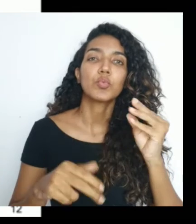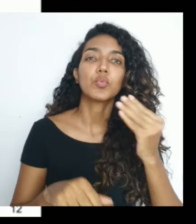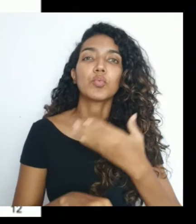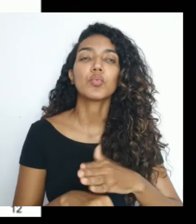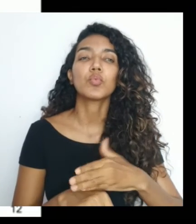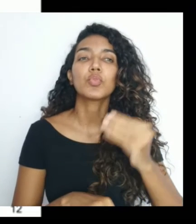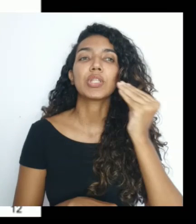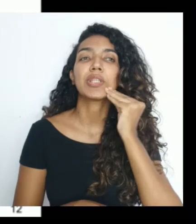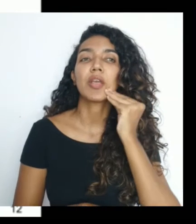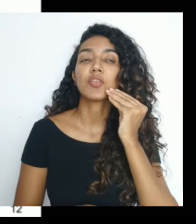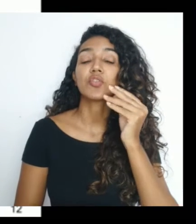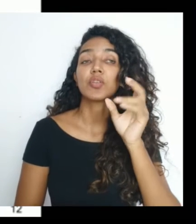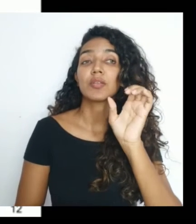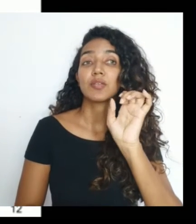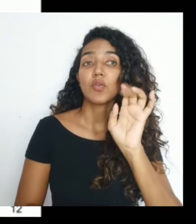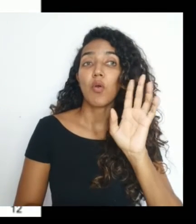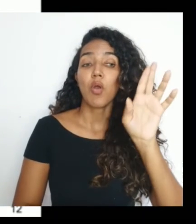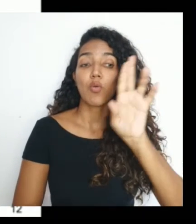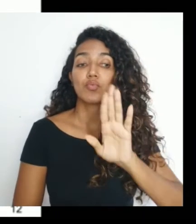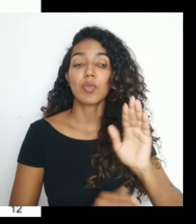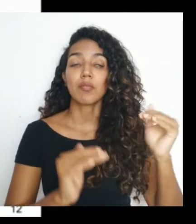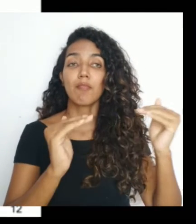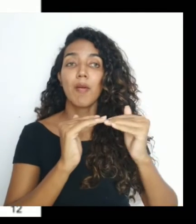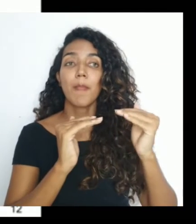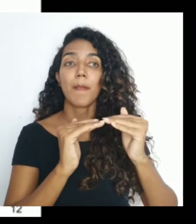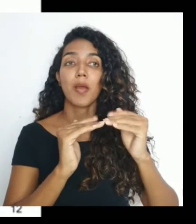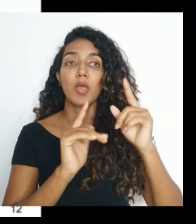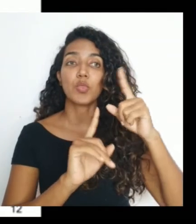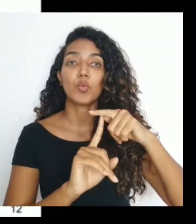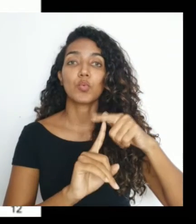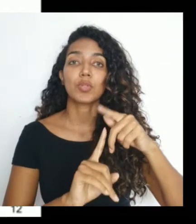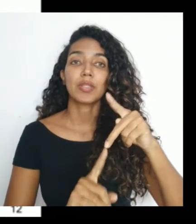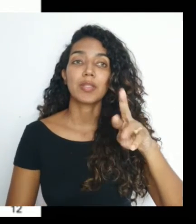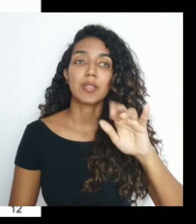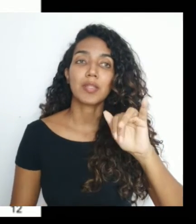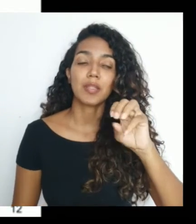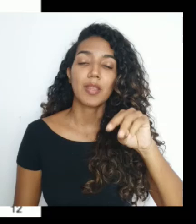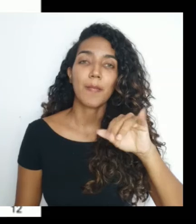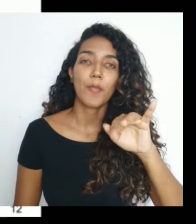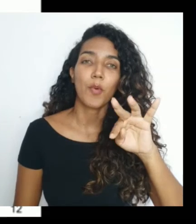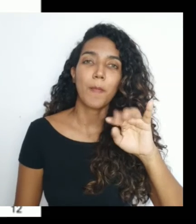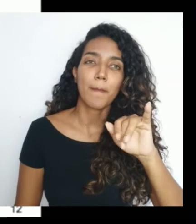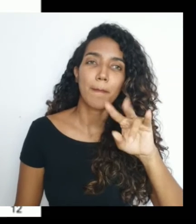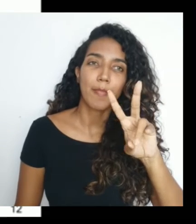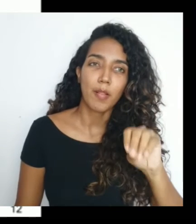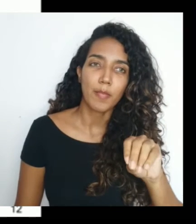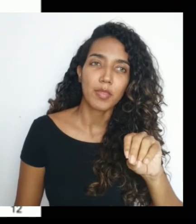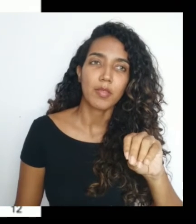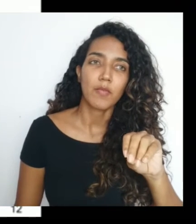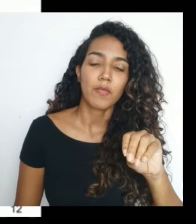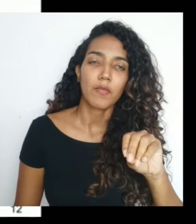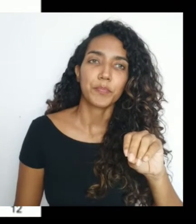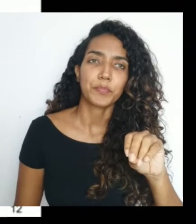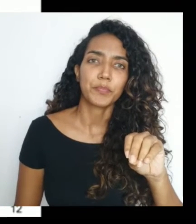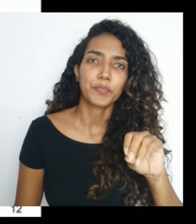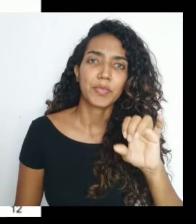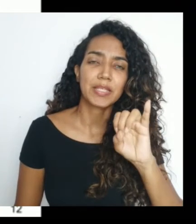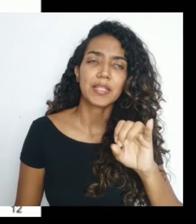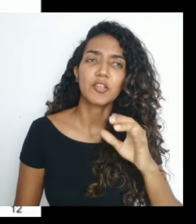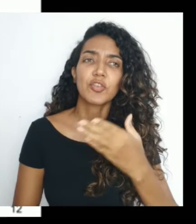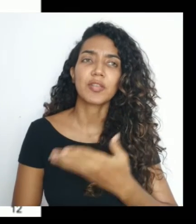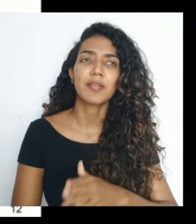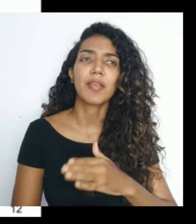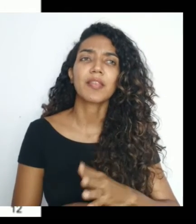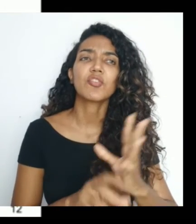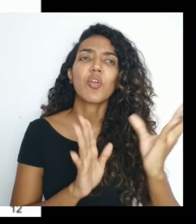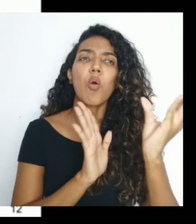porque se você usar com tipos de referência, ele testaria a referência de memória, o valor da referência de memória. E se a gente quer testar o conteúdo, por